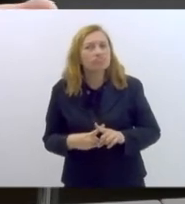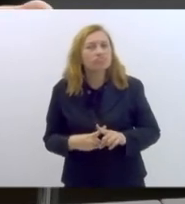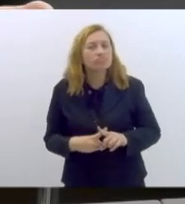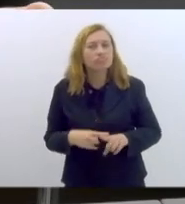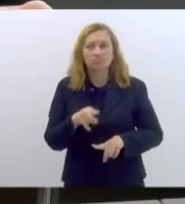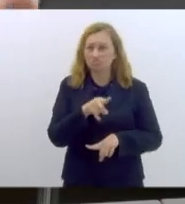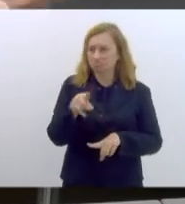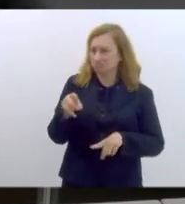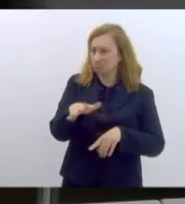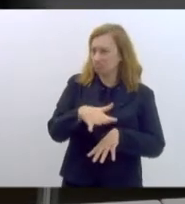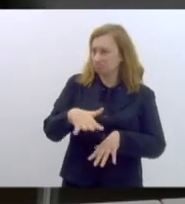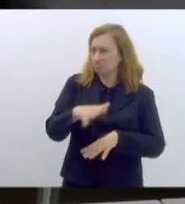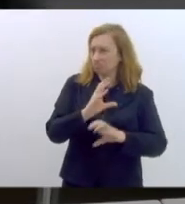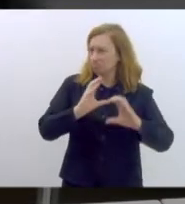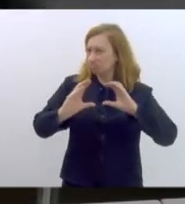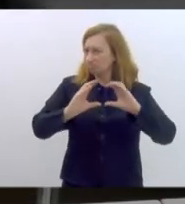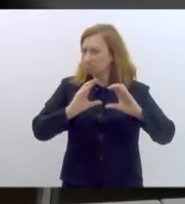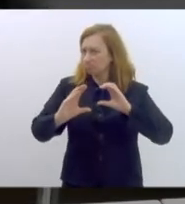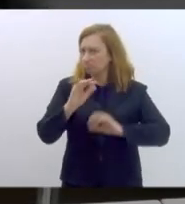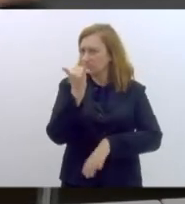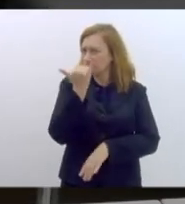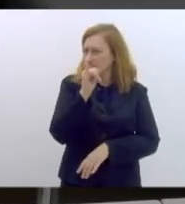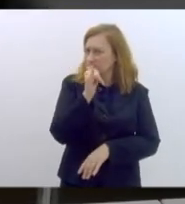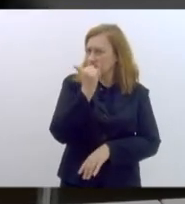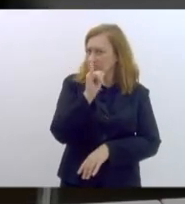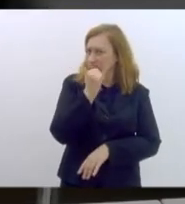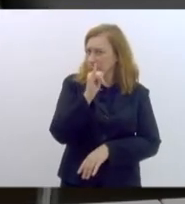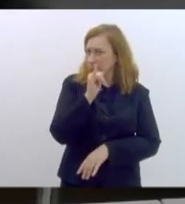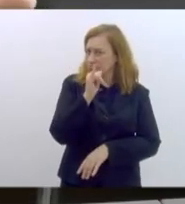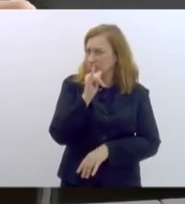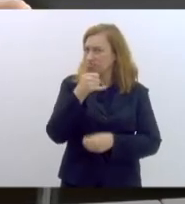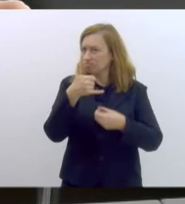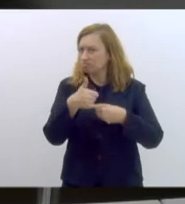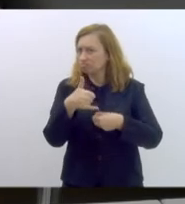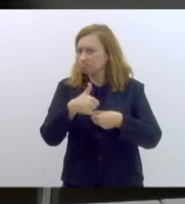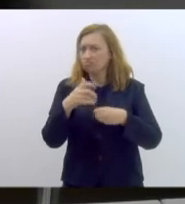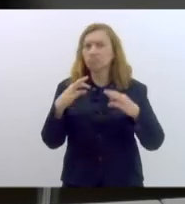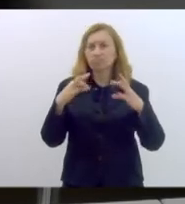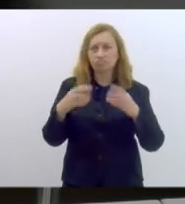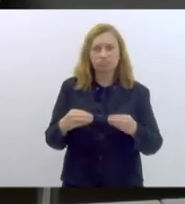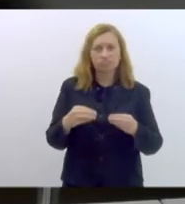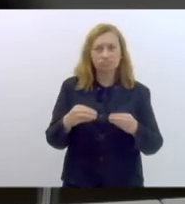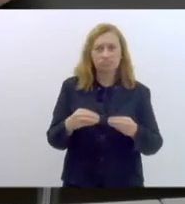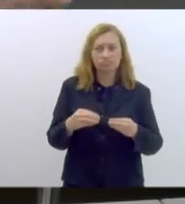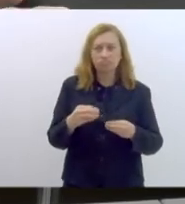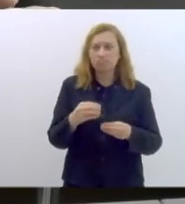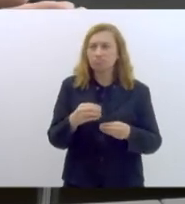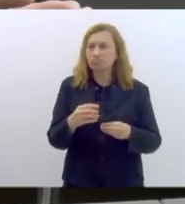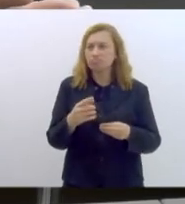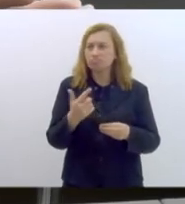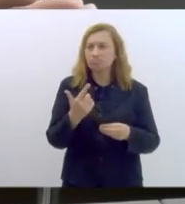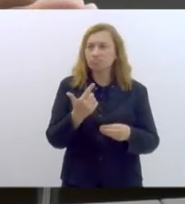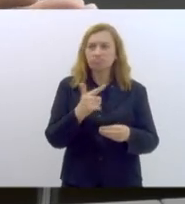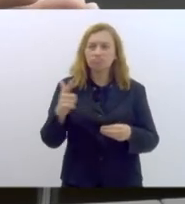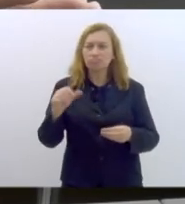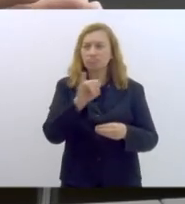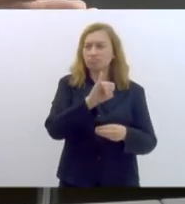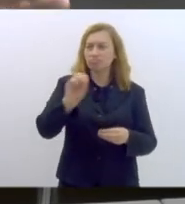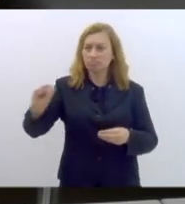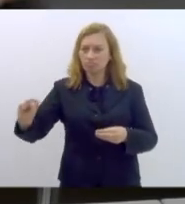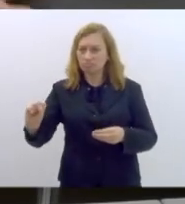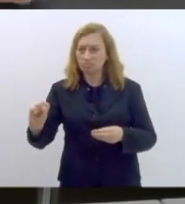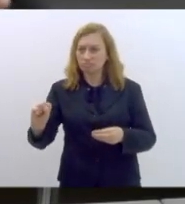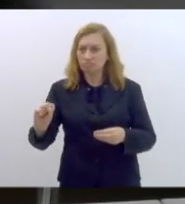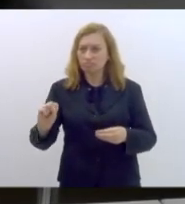esses setores de comunicações, energia, combustíveis e tudo, eles não tinham, não incidiam ICMS,